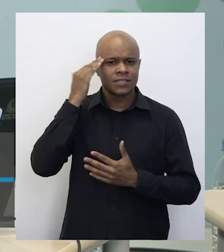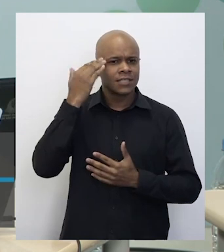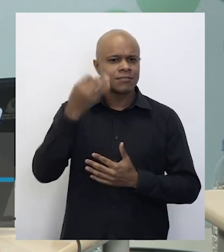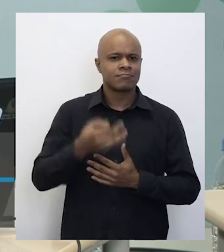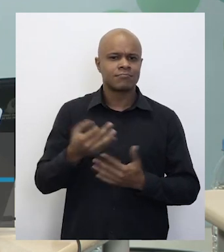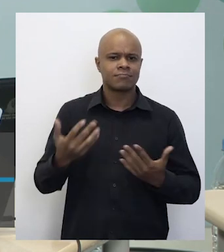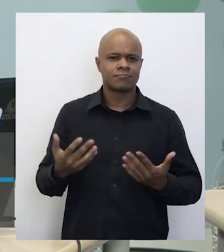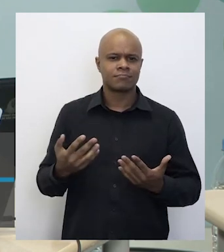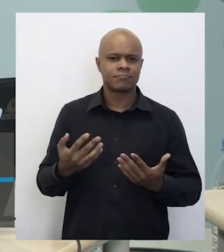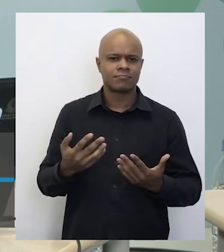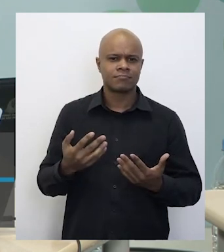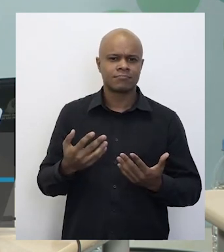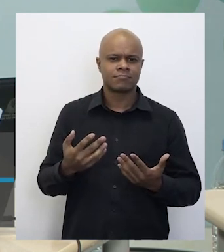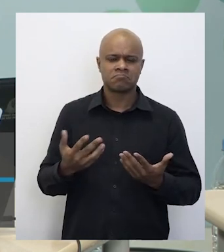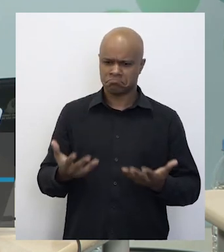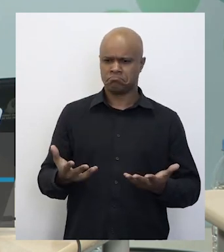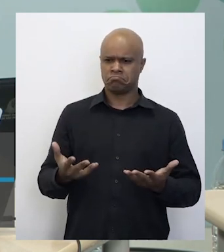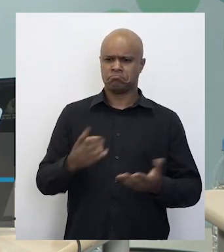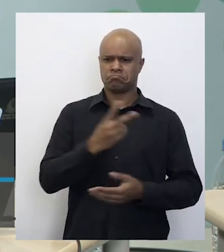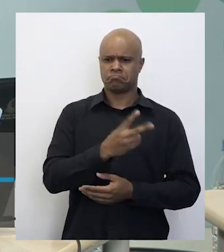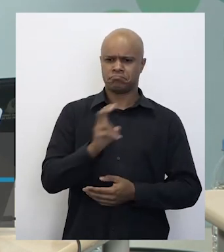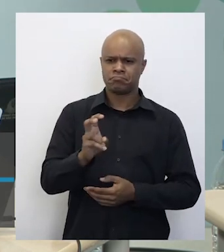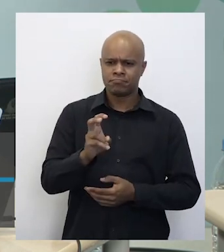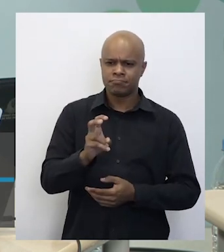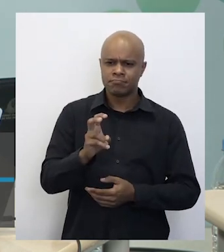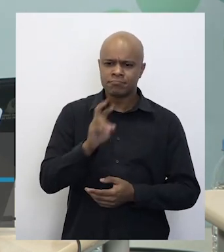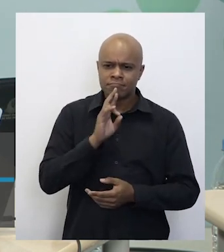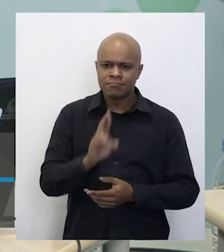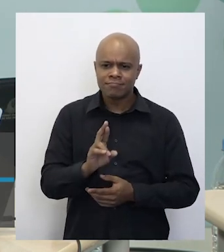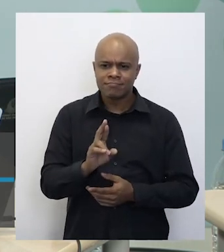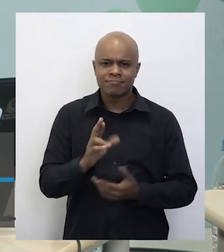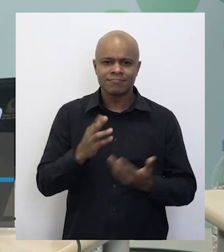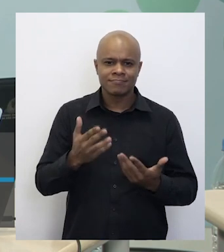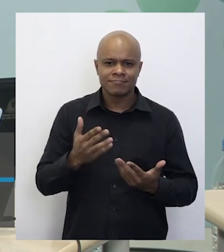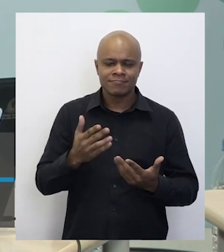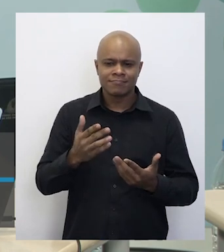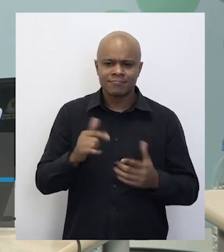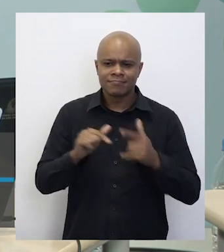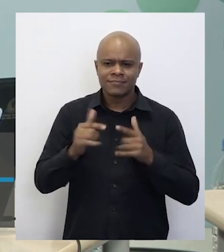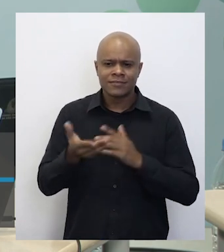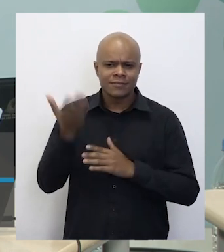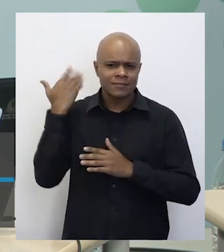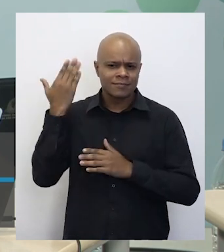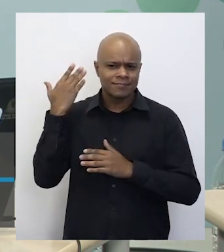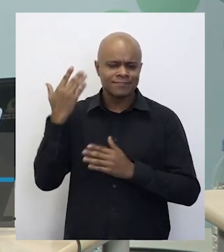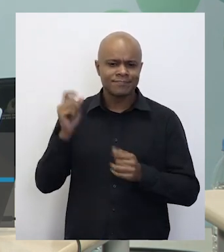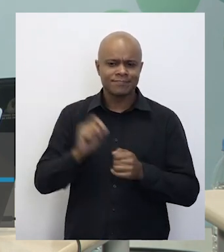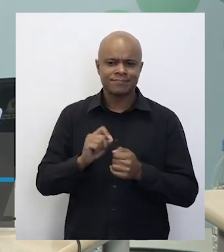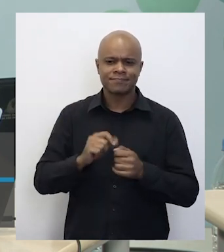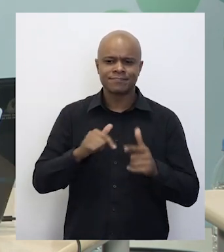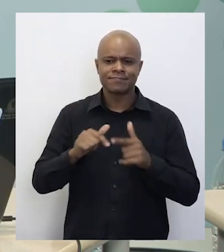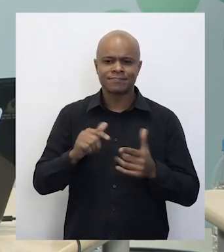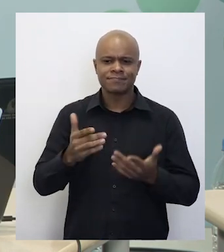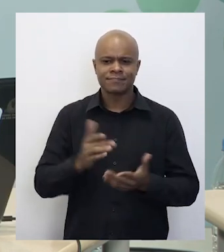responder 25, que eu acho que estava falando relacionado à atividade anterior, professora. Mas